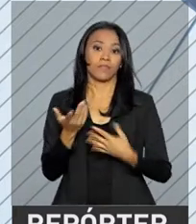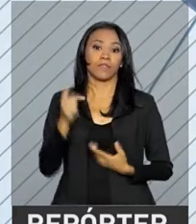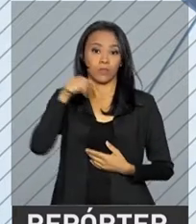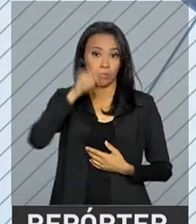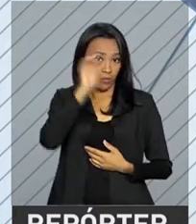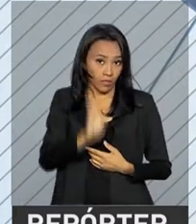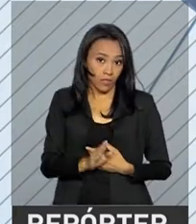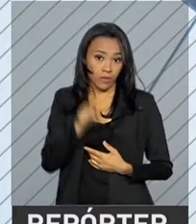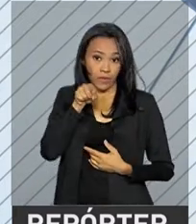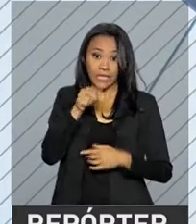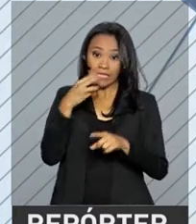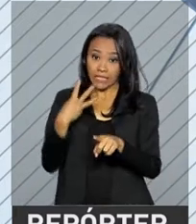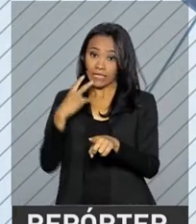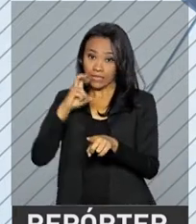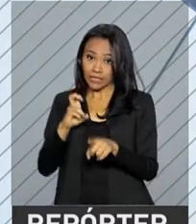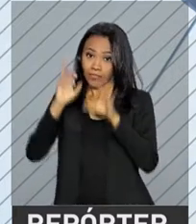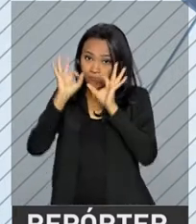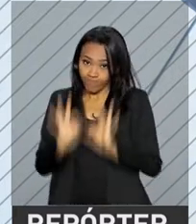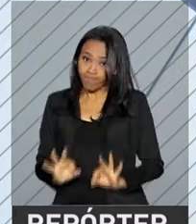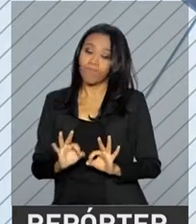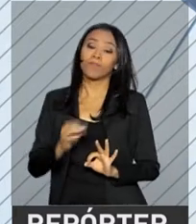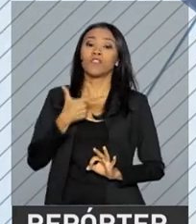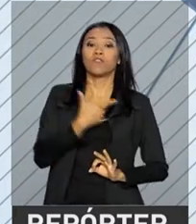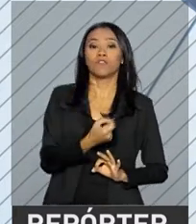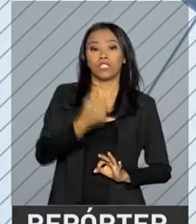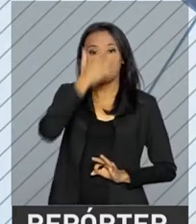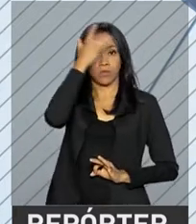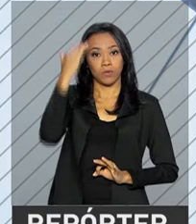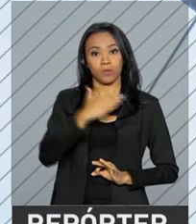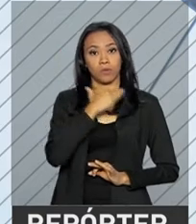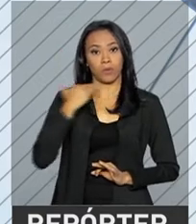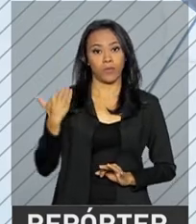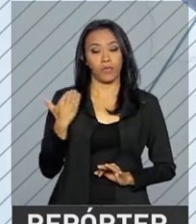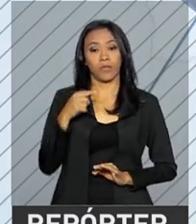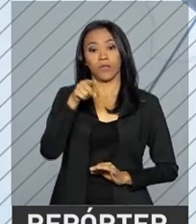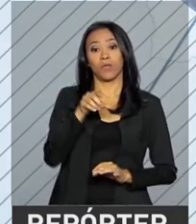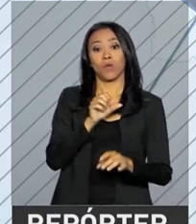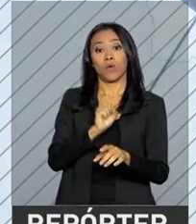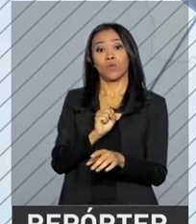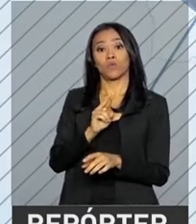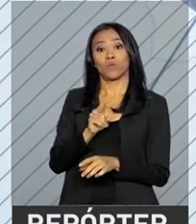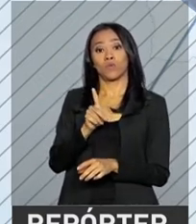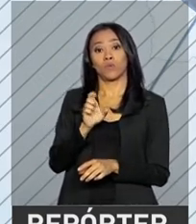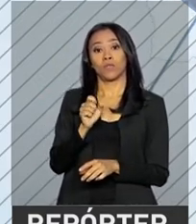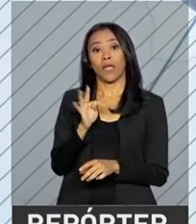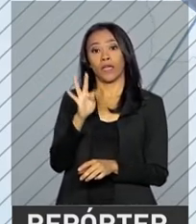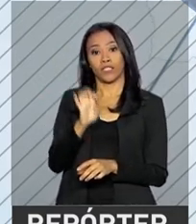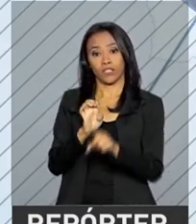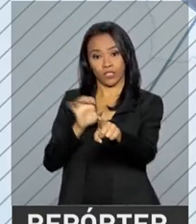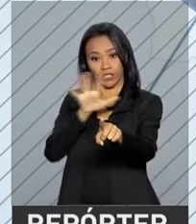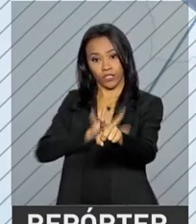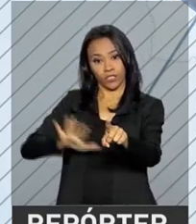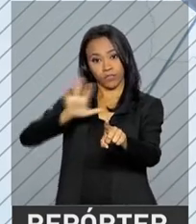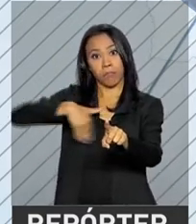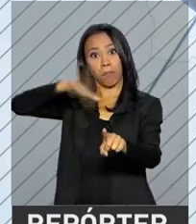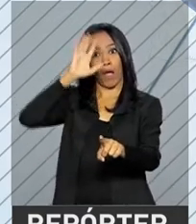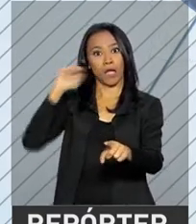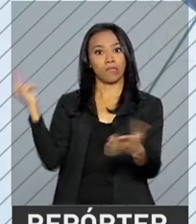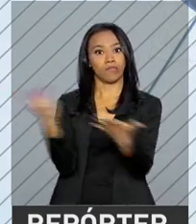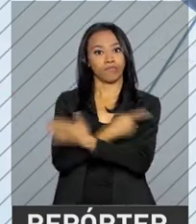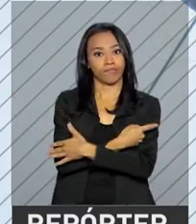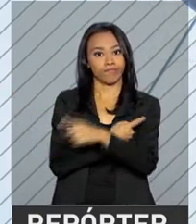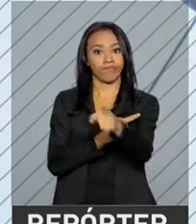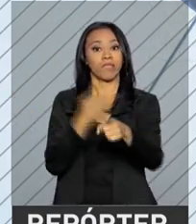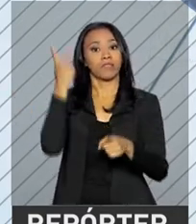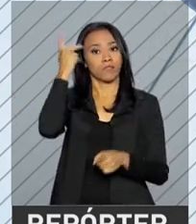35 foram confirmados e 20 pessoas morreram a região sudeste foi a que registou o maior número de notificações em são